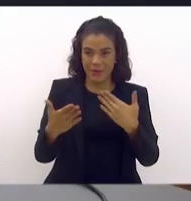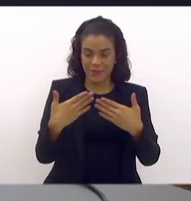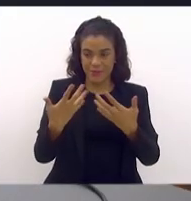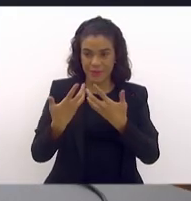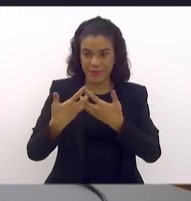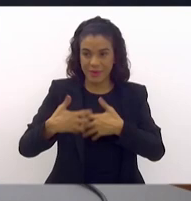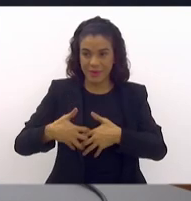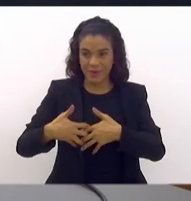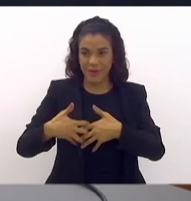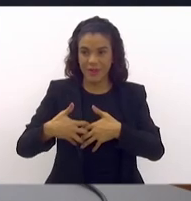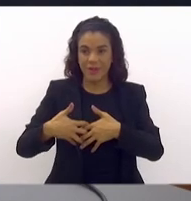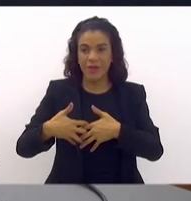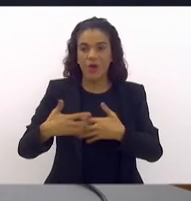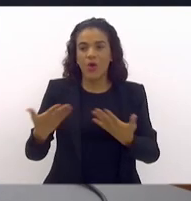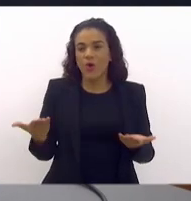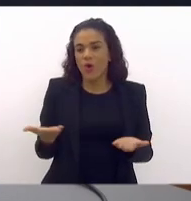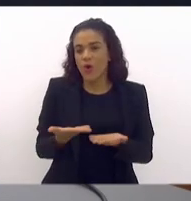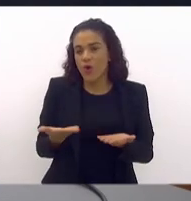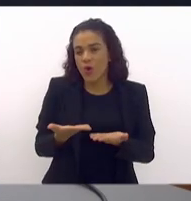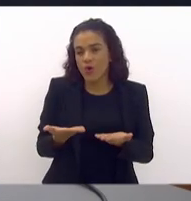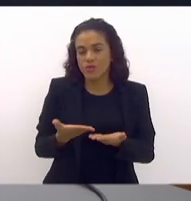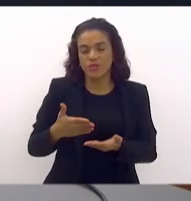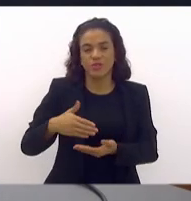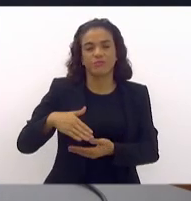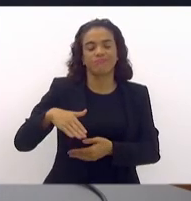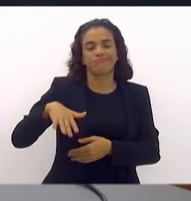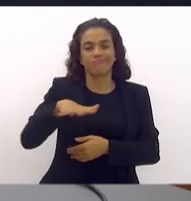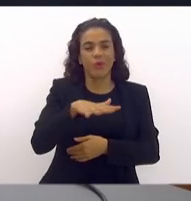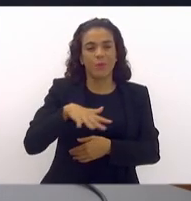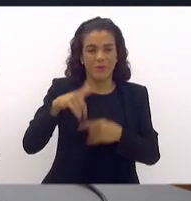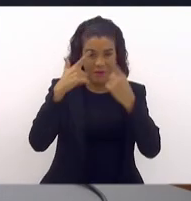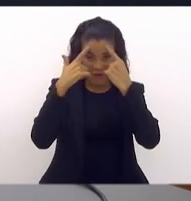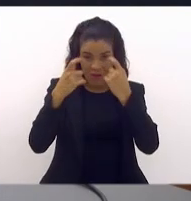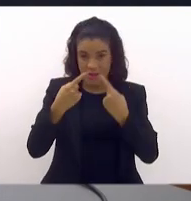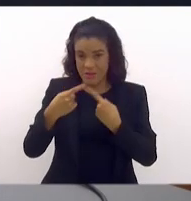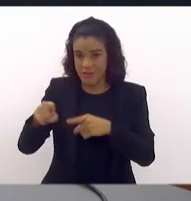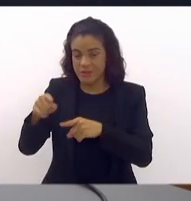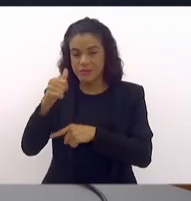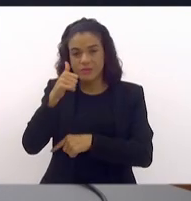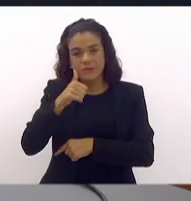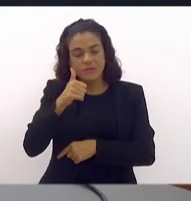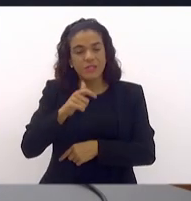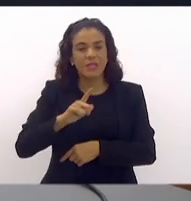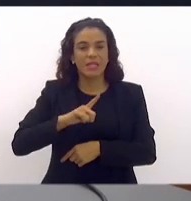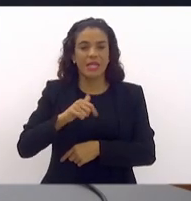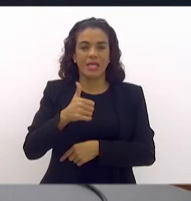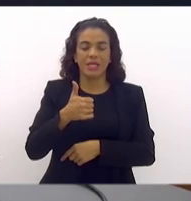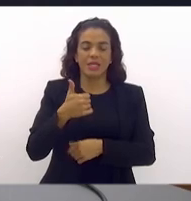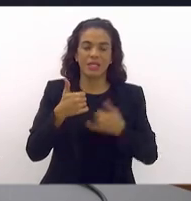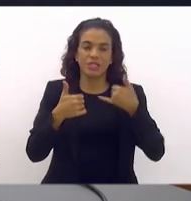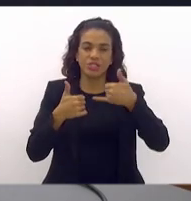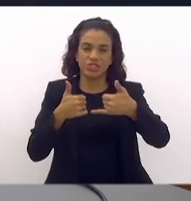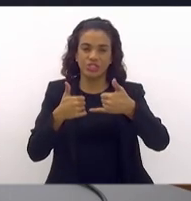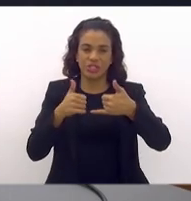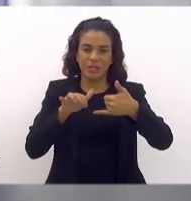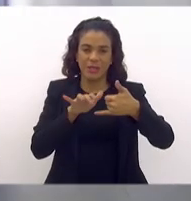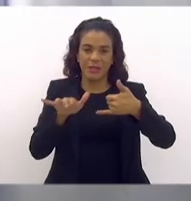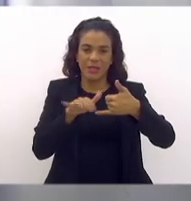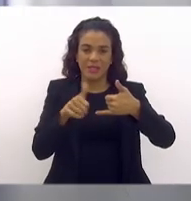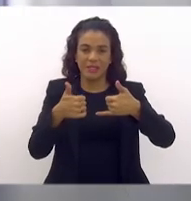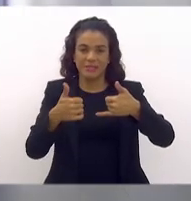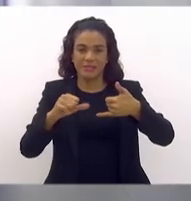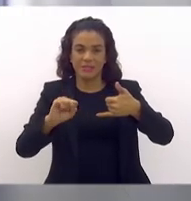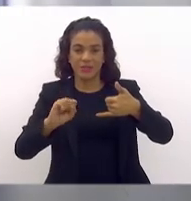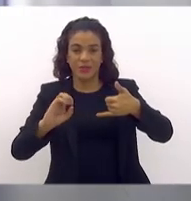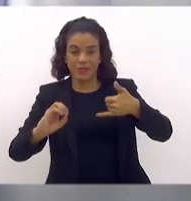reflexão. Hoje, no âmbito da violência contra a mulher, a gente tem, sim, o Disque 180, né, que, de alguma, exato,